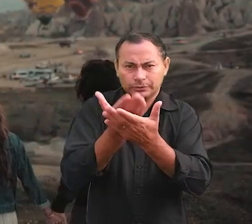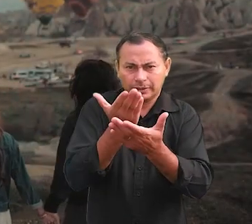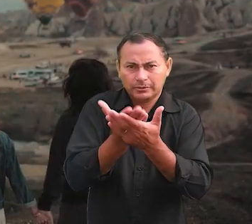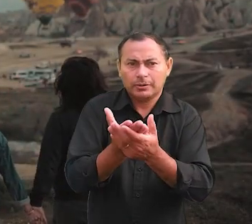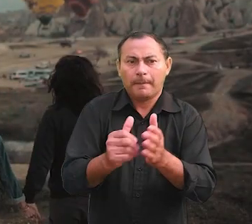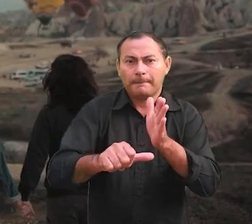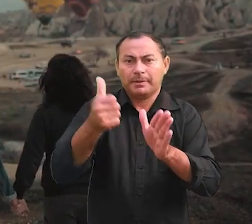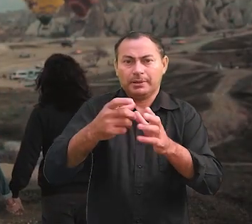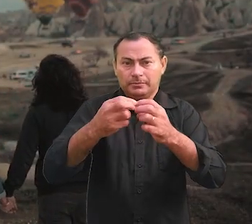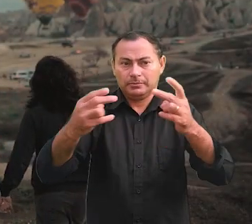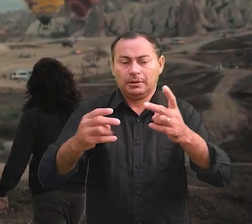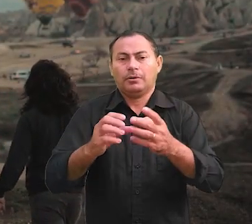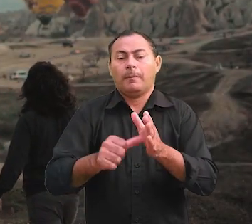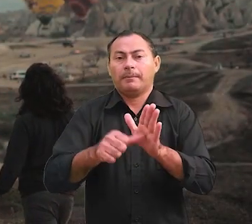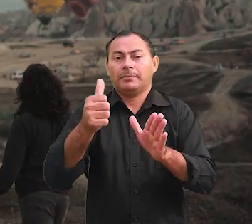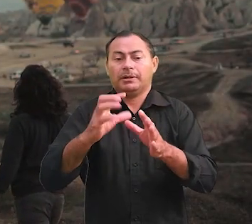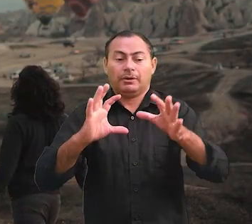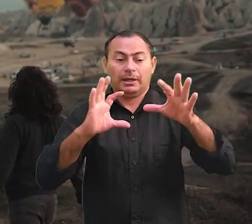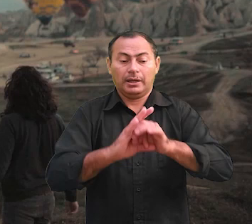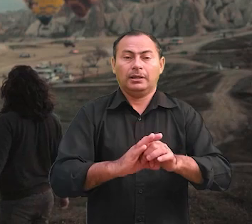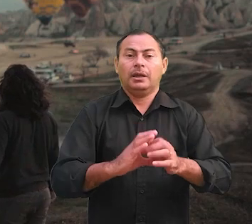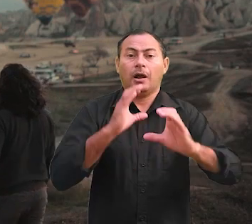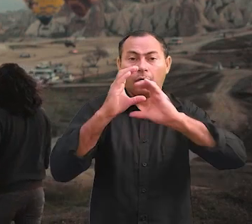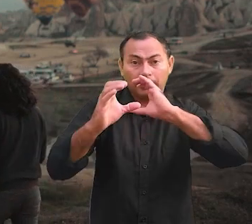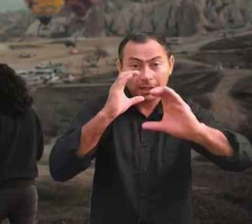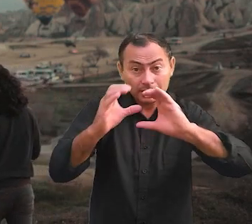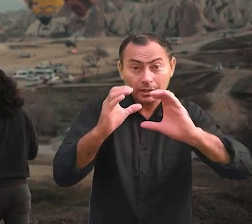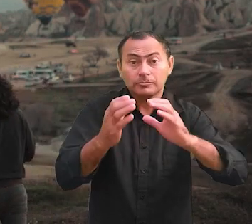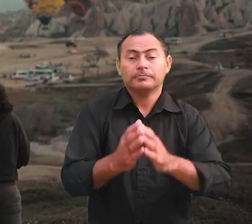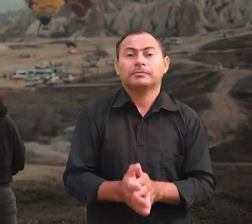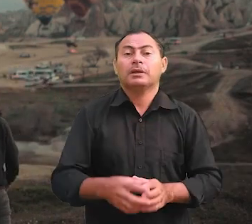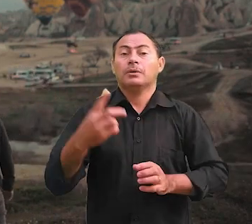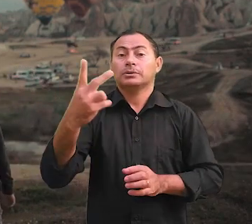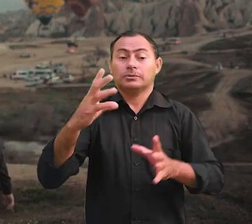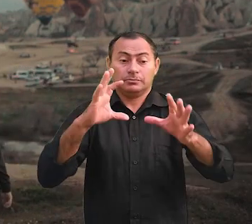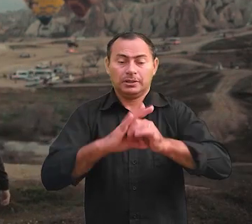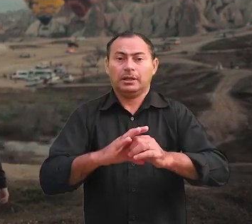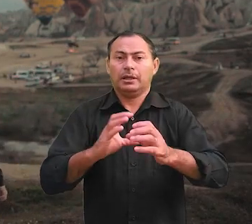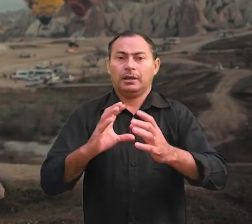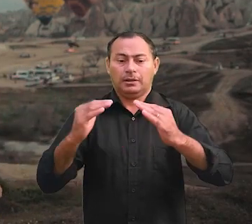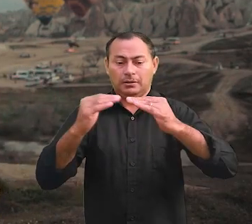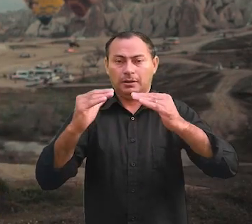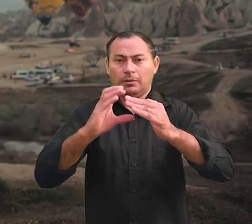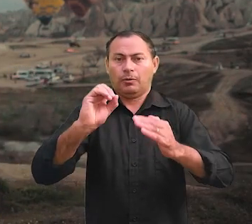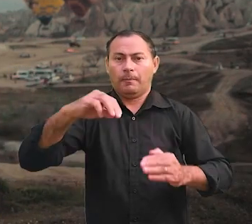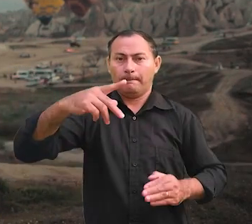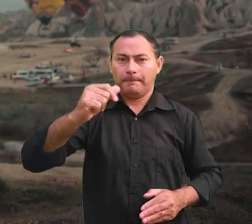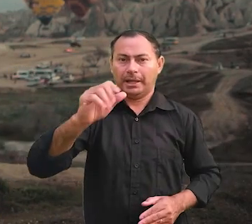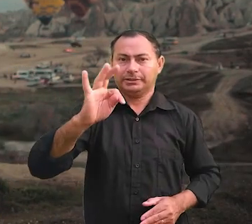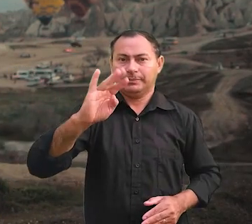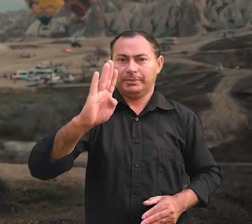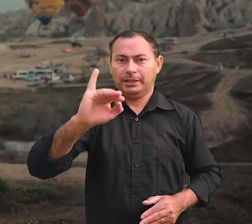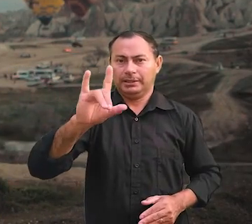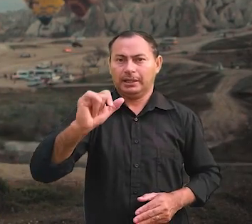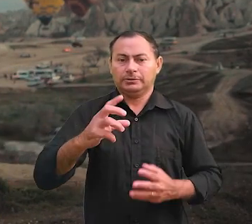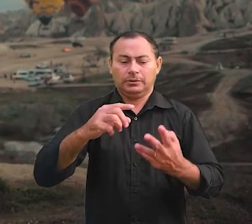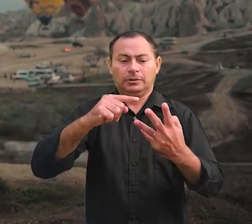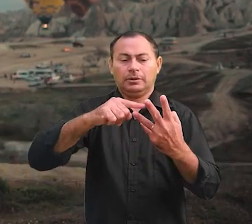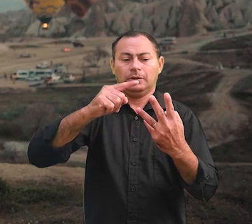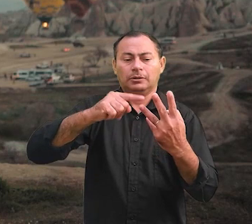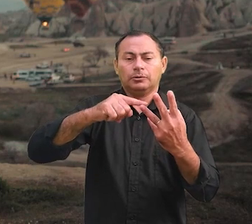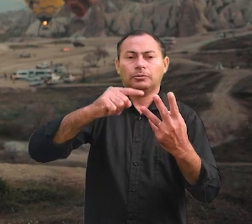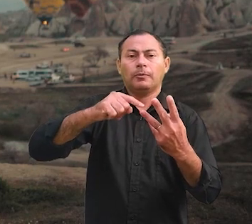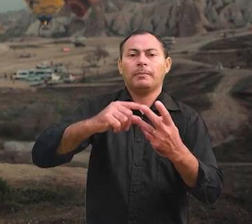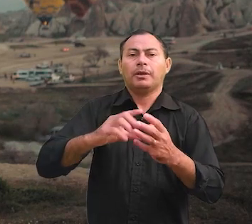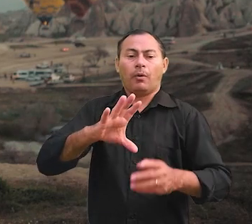dos elos que estudamos o primeiro aspecto ou o primeiro é a comunicação o segundo é compatibilidade O Elo do